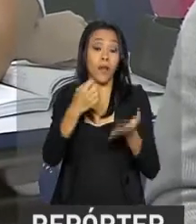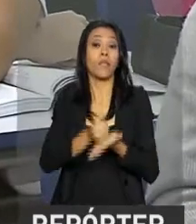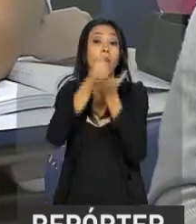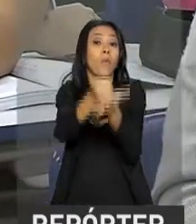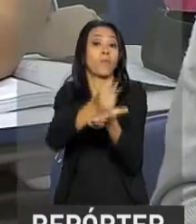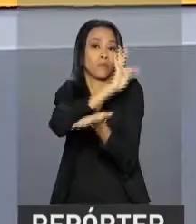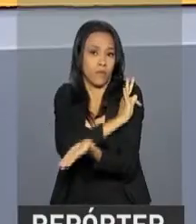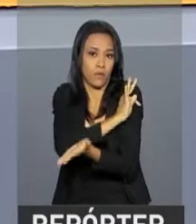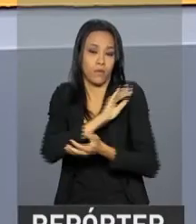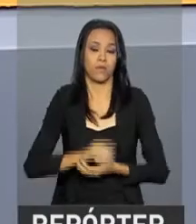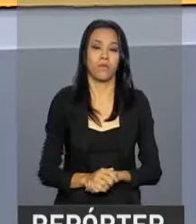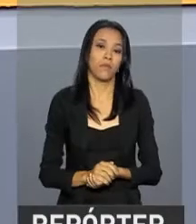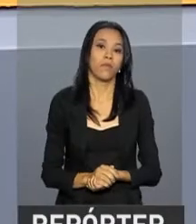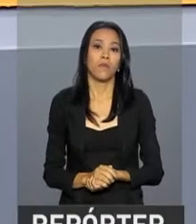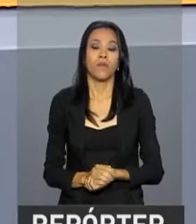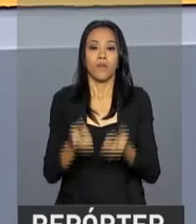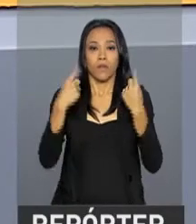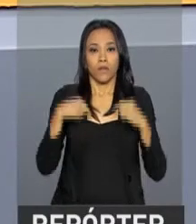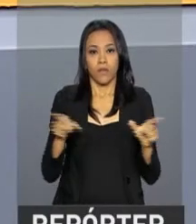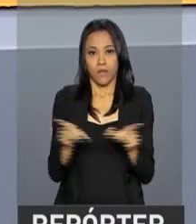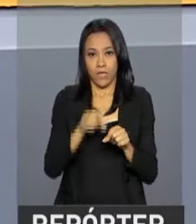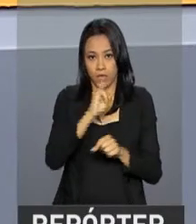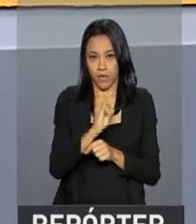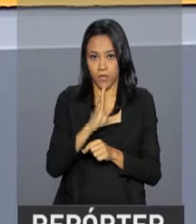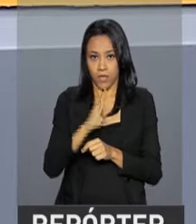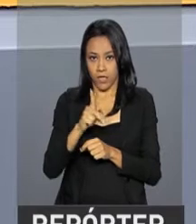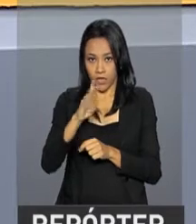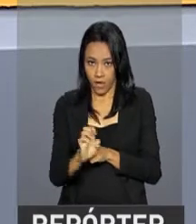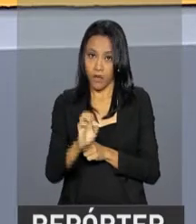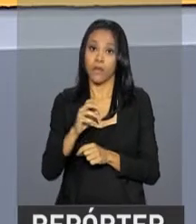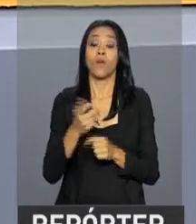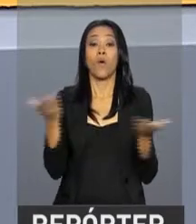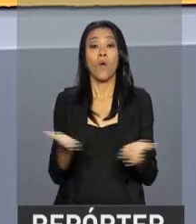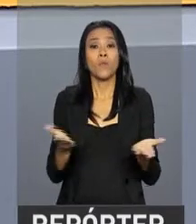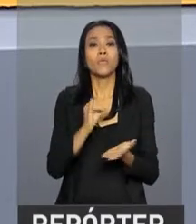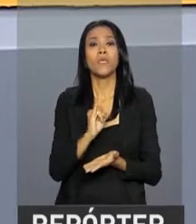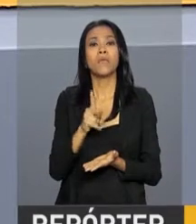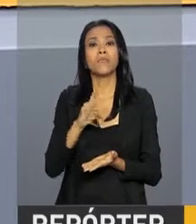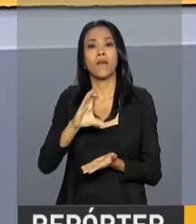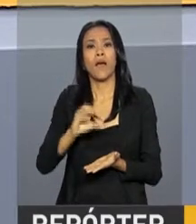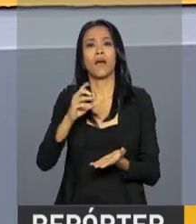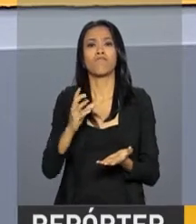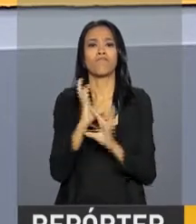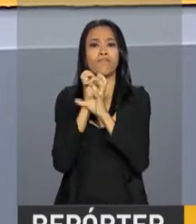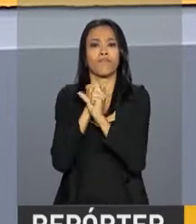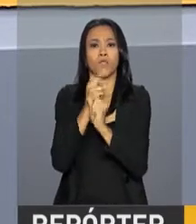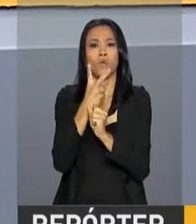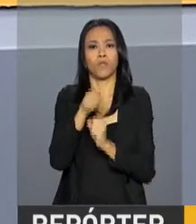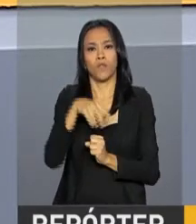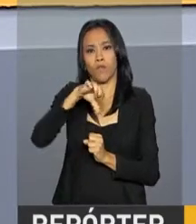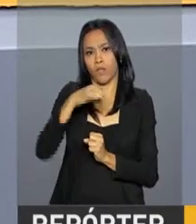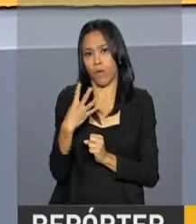federal e o ibge divulgou hoje que o ipc acumulado está em 2,94 por cento